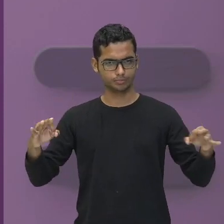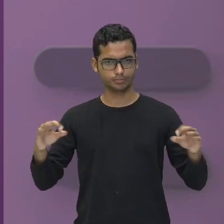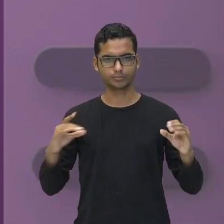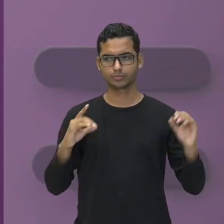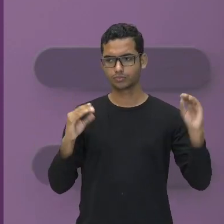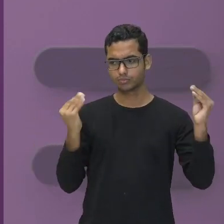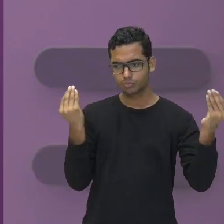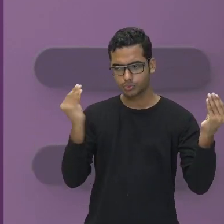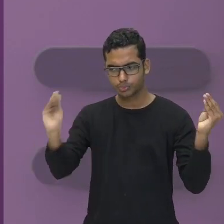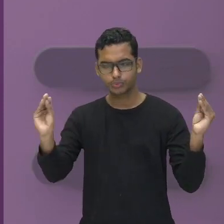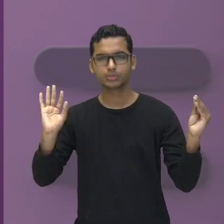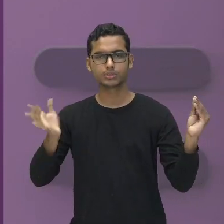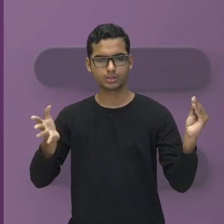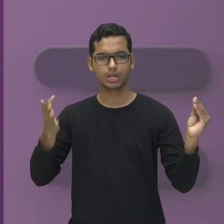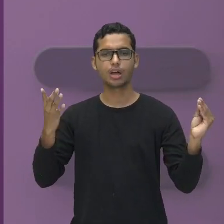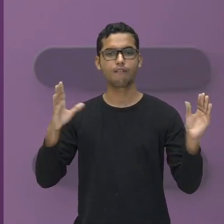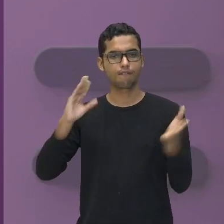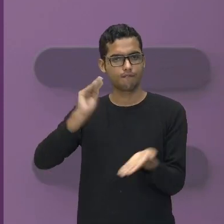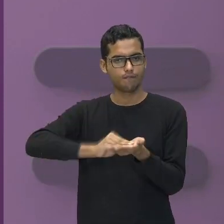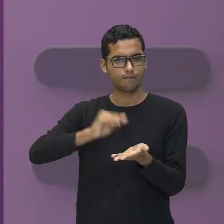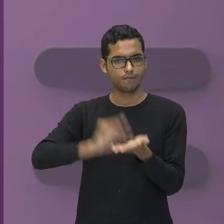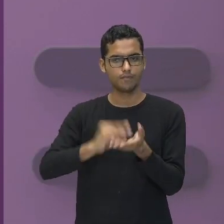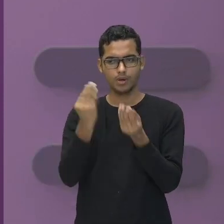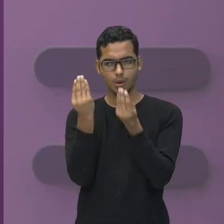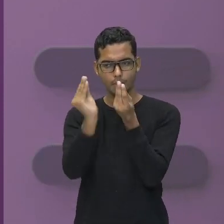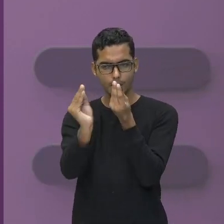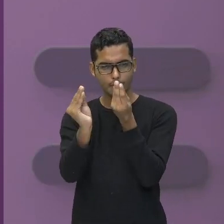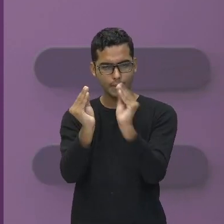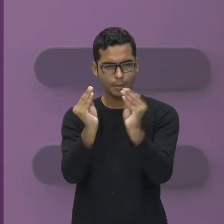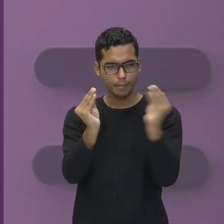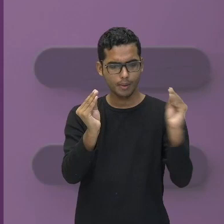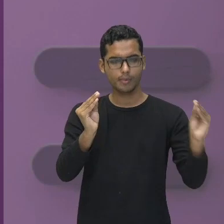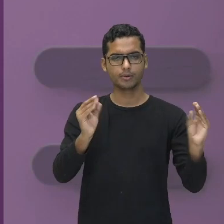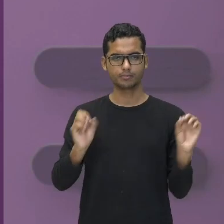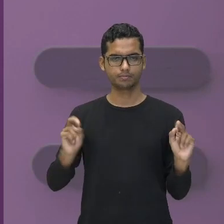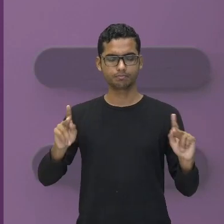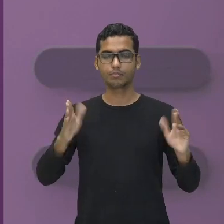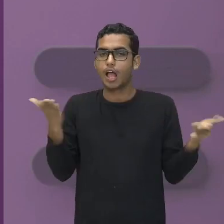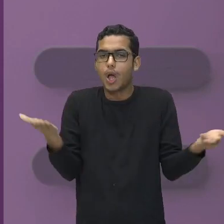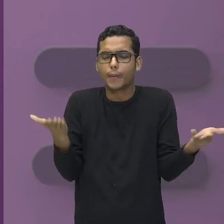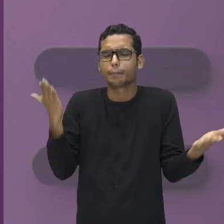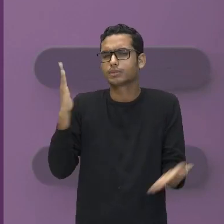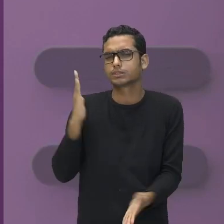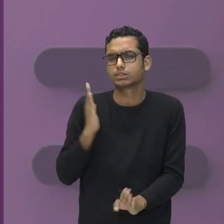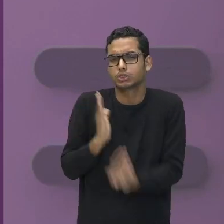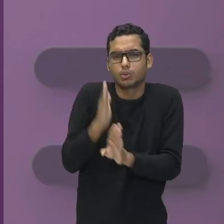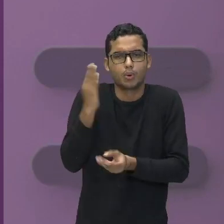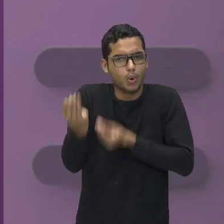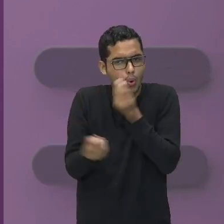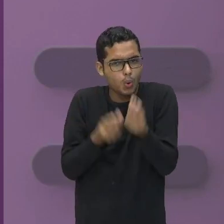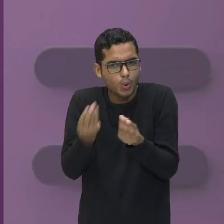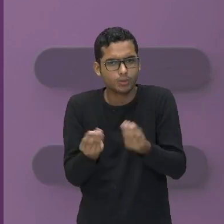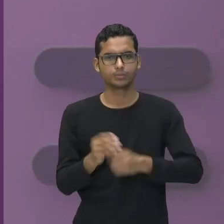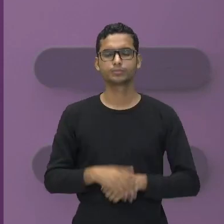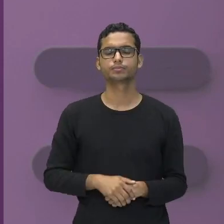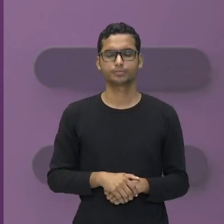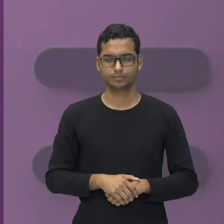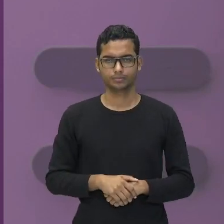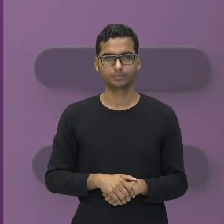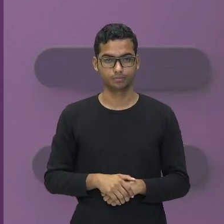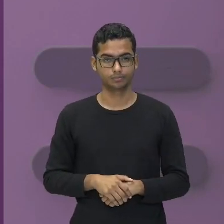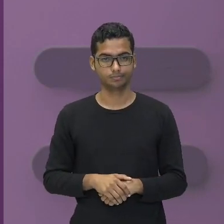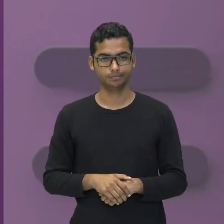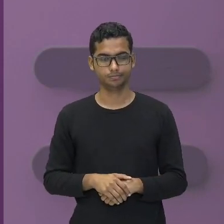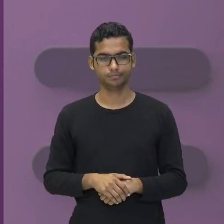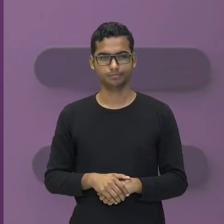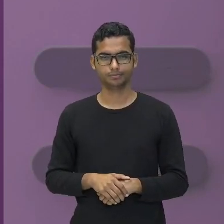é interpolação geométrica. Só que para eu descobrir quem são esses 4 termos ali do meio,